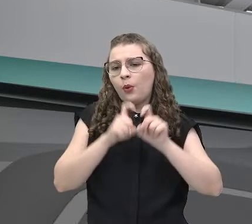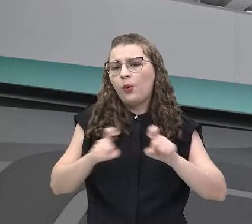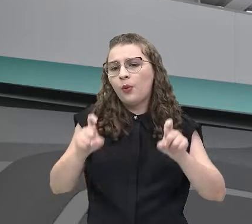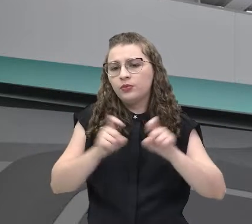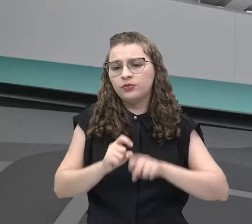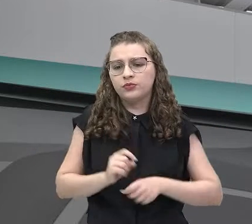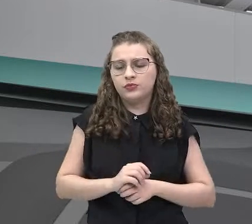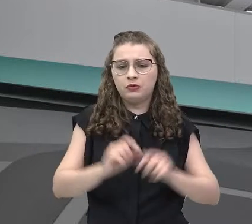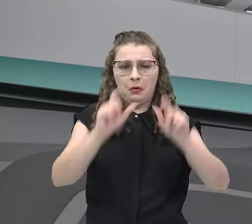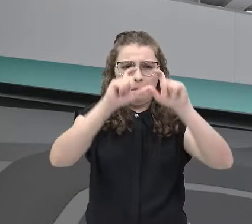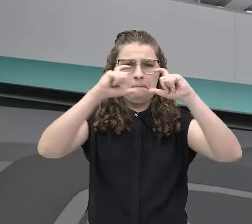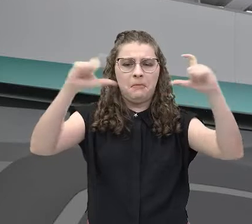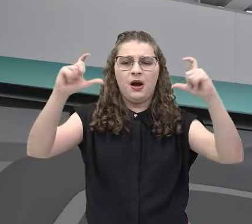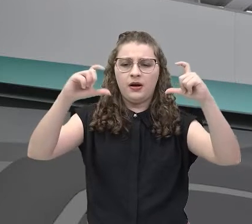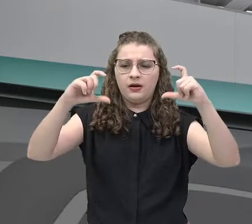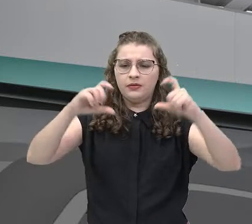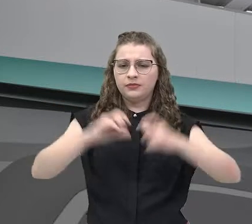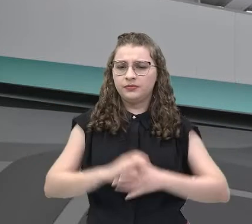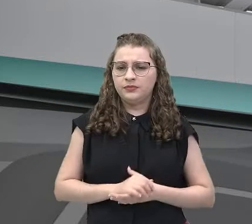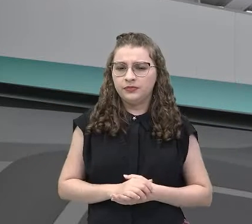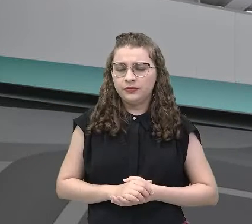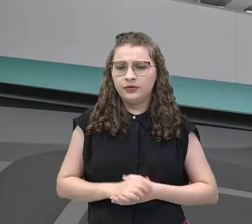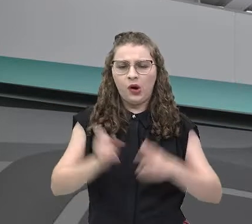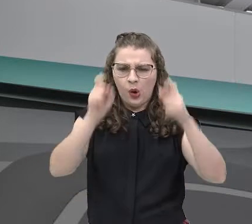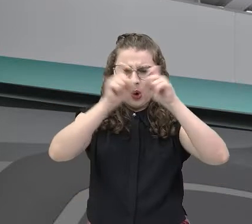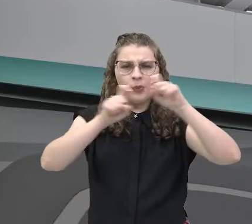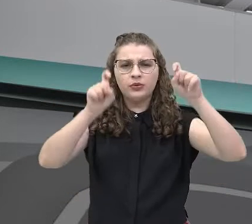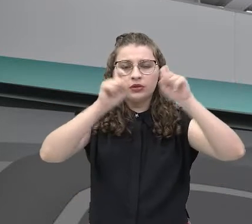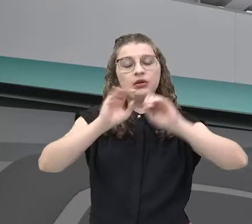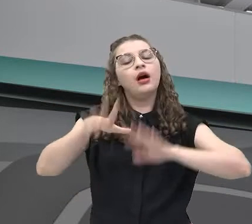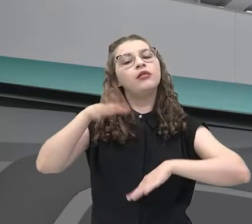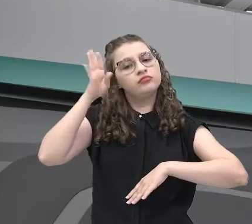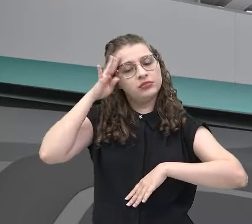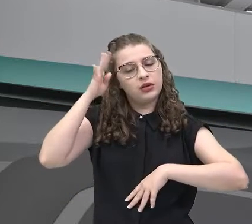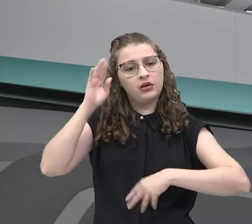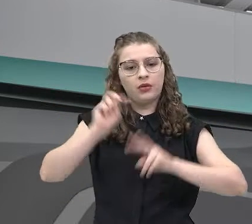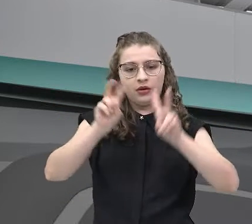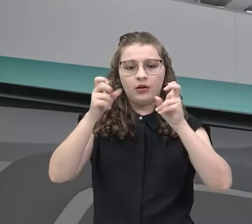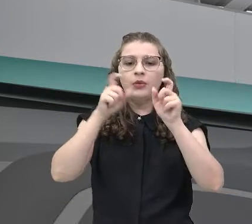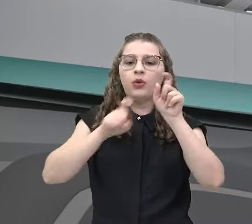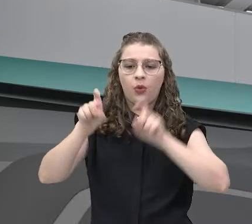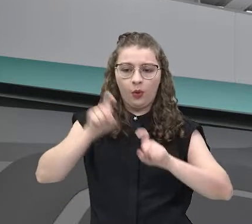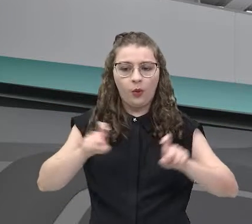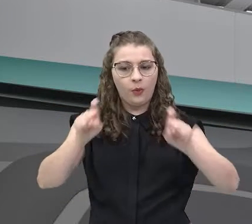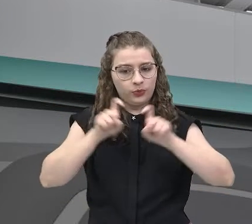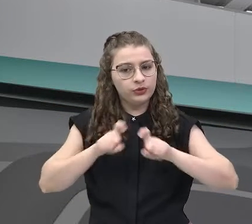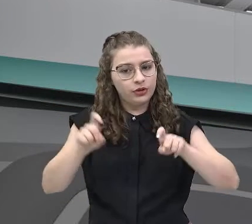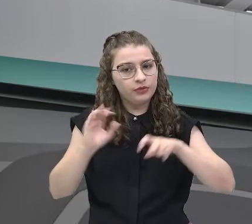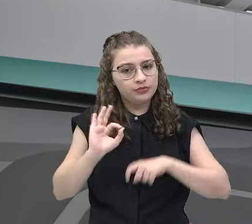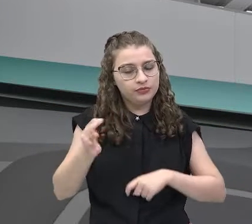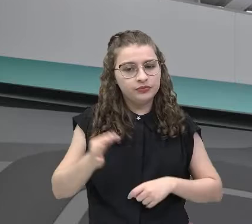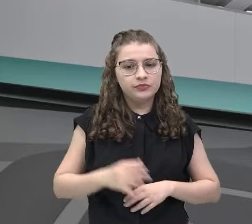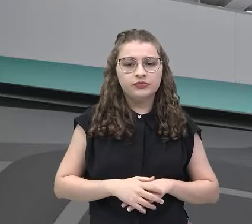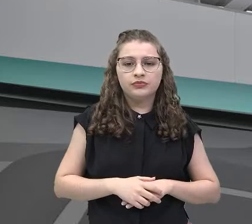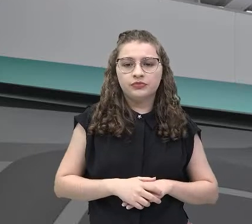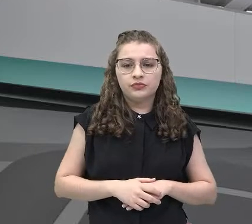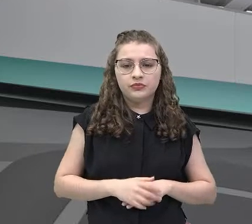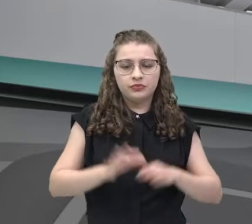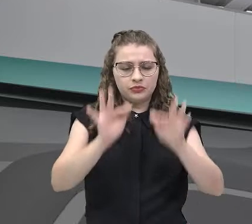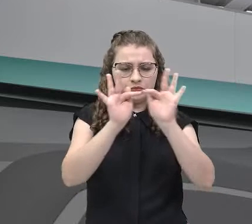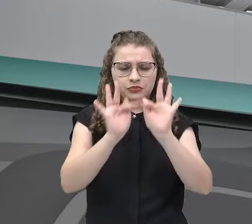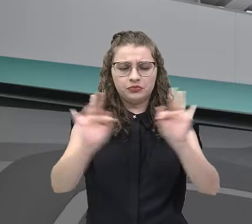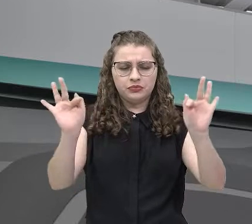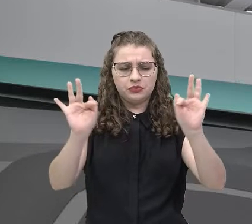grandão no título do texto. Então, ok, então você já sabe que está falando uma coisa sobre computador, né? Essa é a ideia. Então, título e subtítulo,